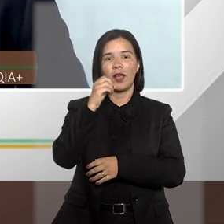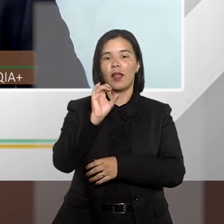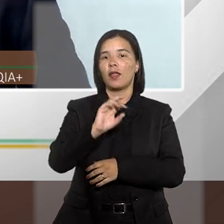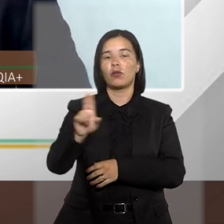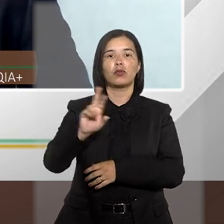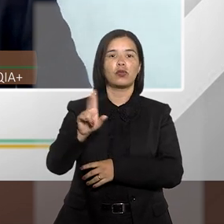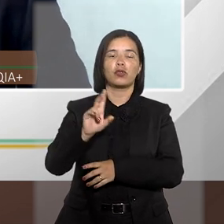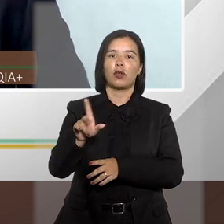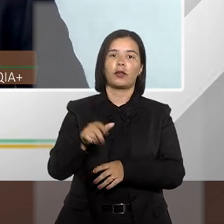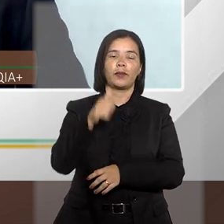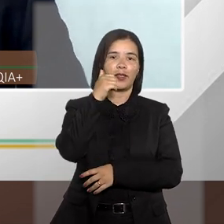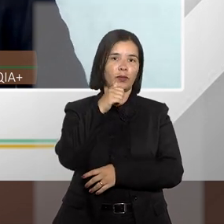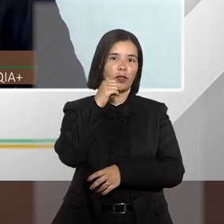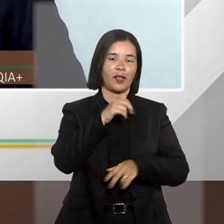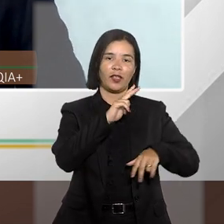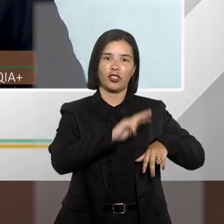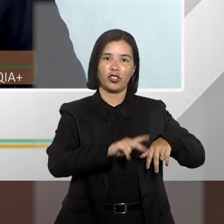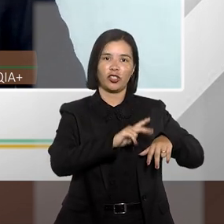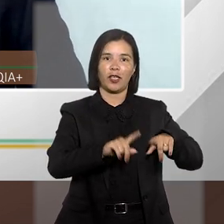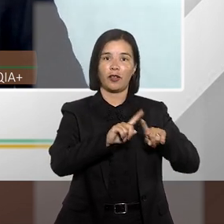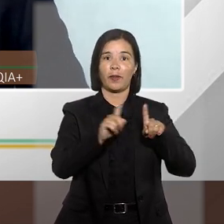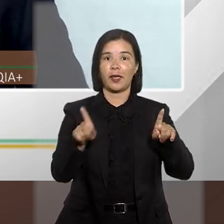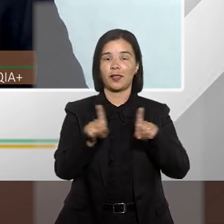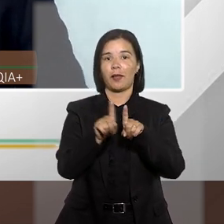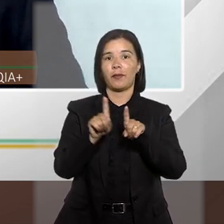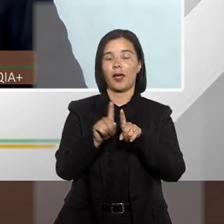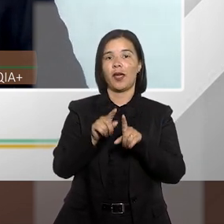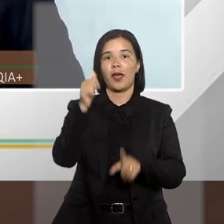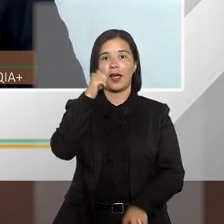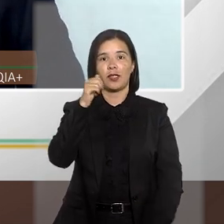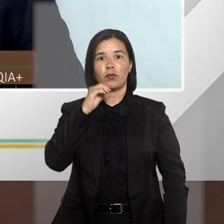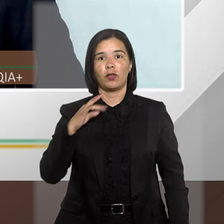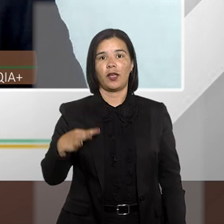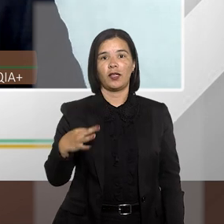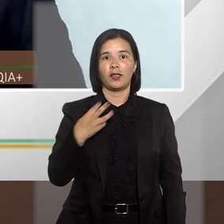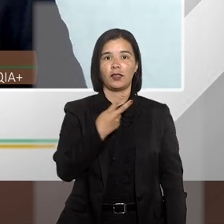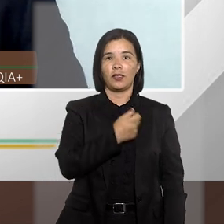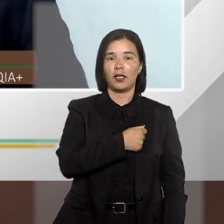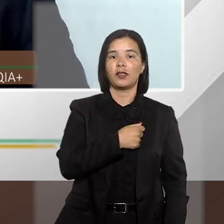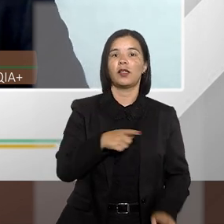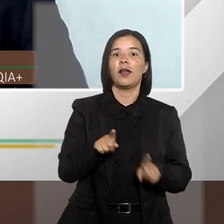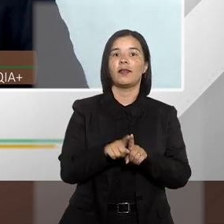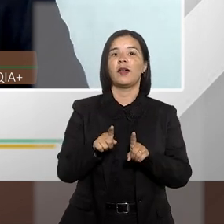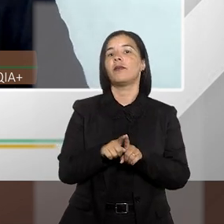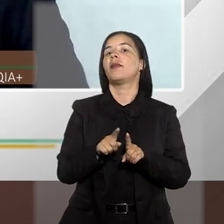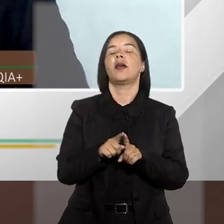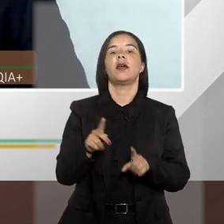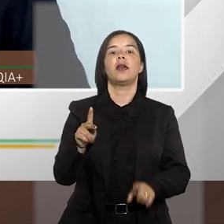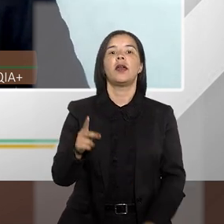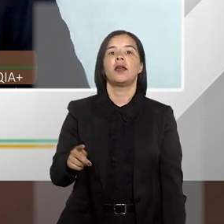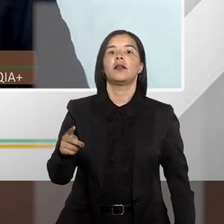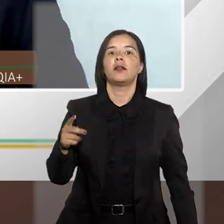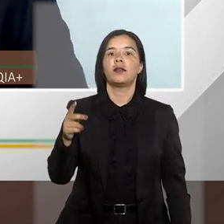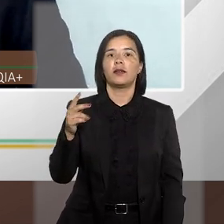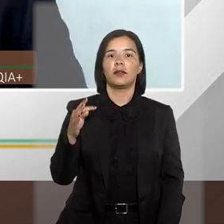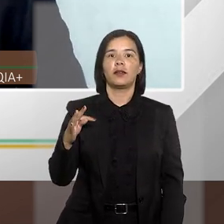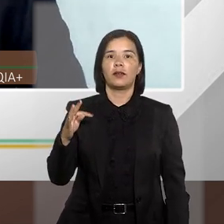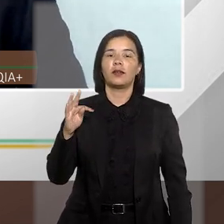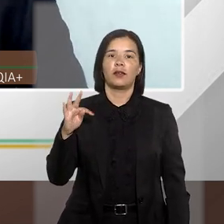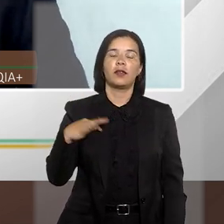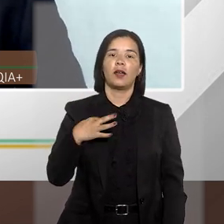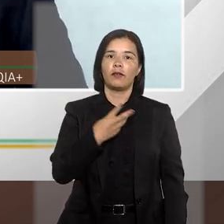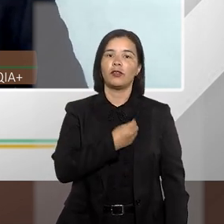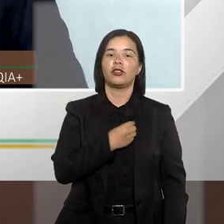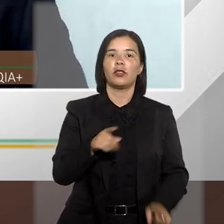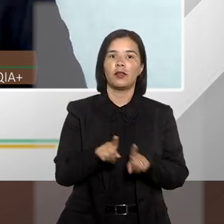mulheres cisgênero, né? Mas as mulheres trans também, as mulheres trans e travestis também são contempladas pela proteção penal, que é garantia